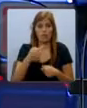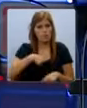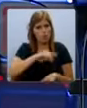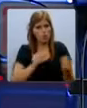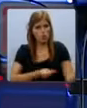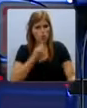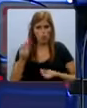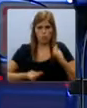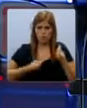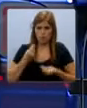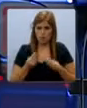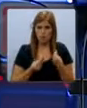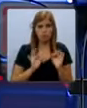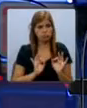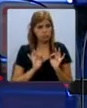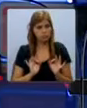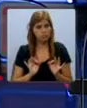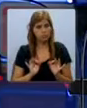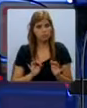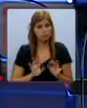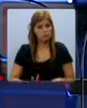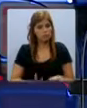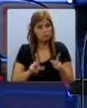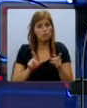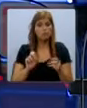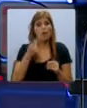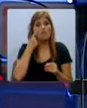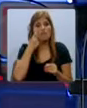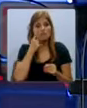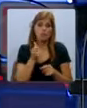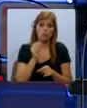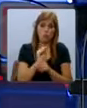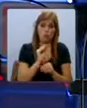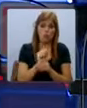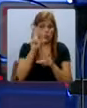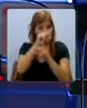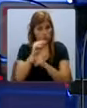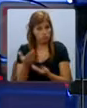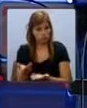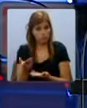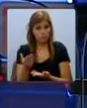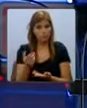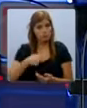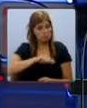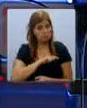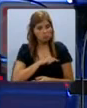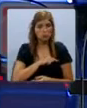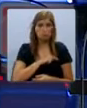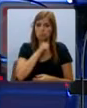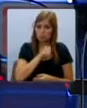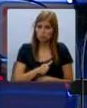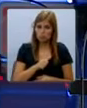com o próprio sucesso ou sobrevivência do banco, do novo banco, nós admitimos uma